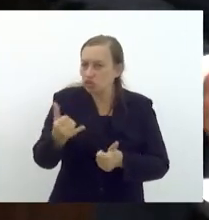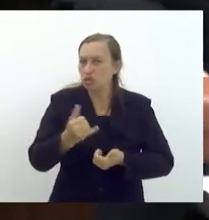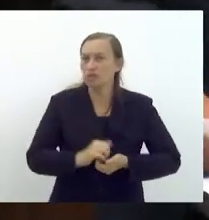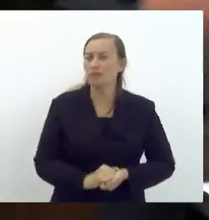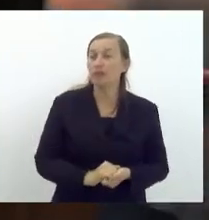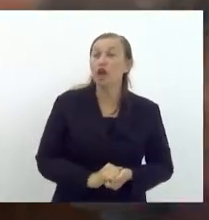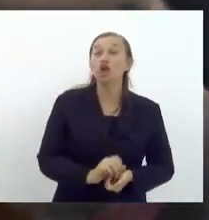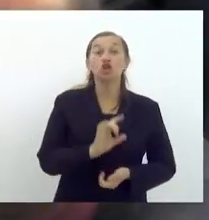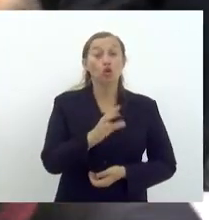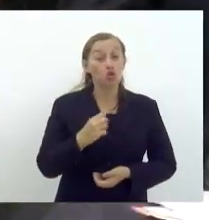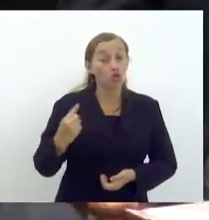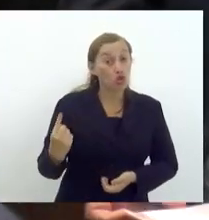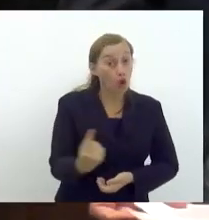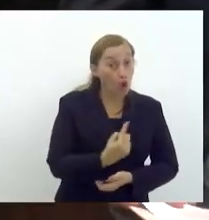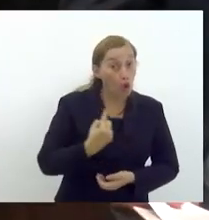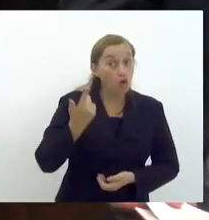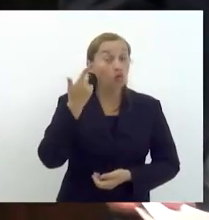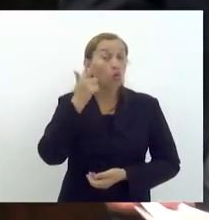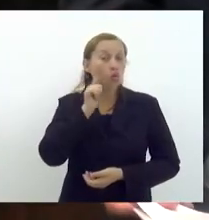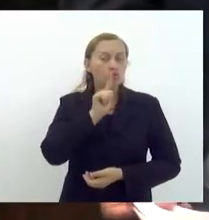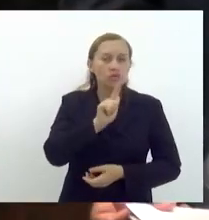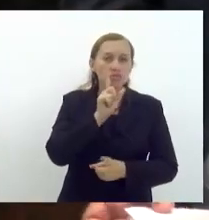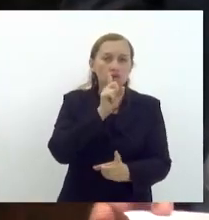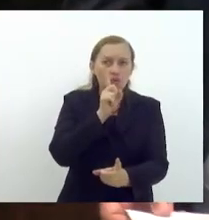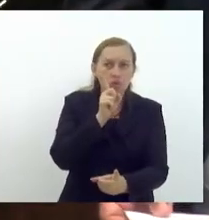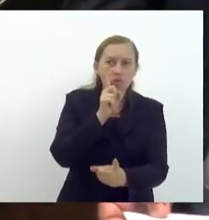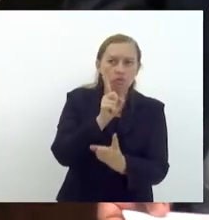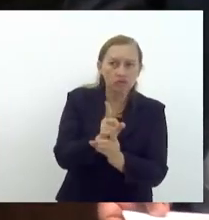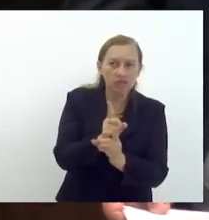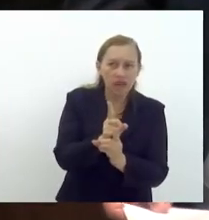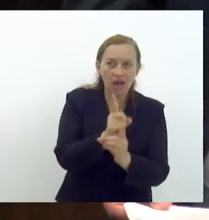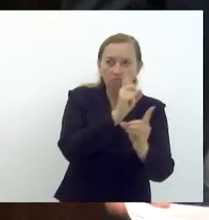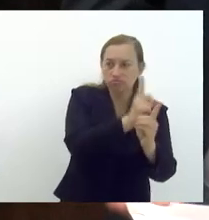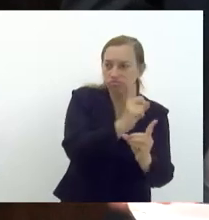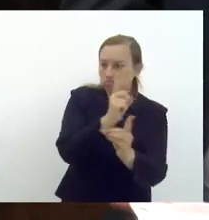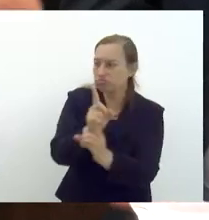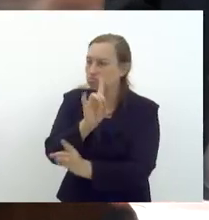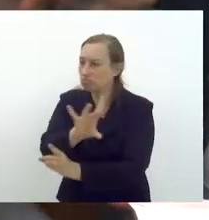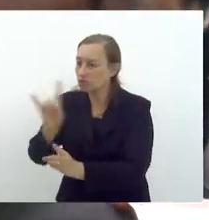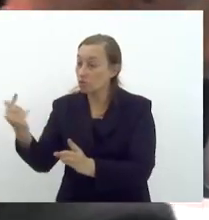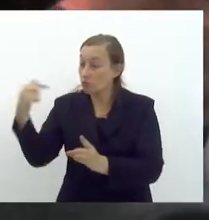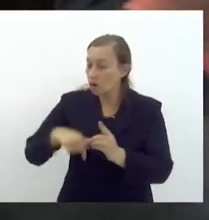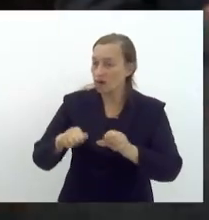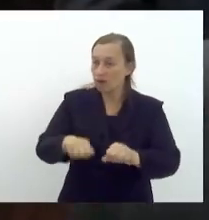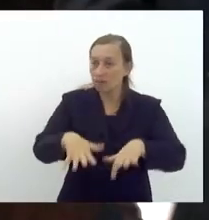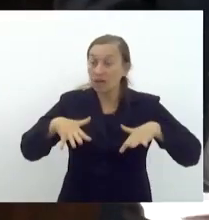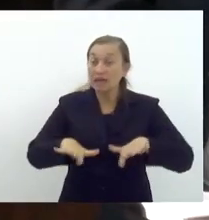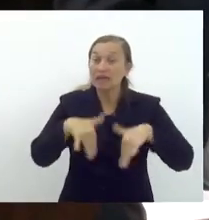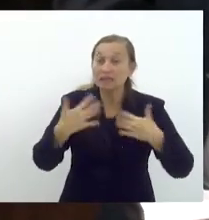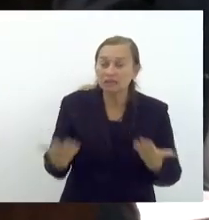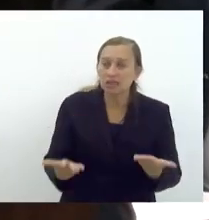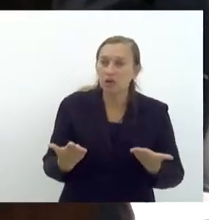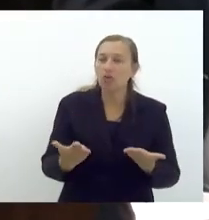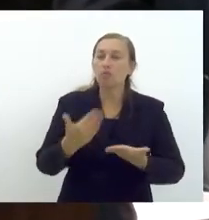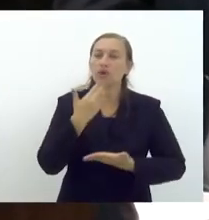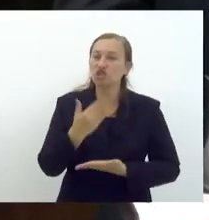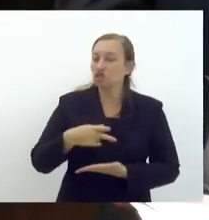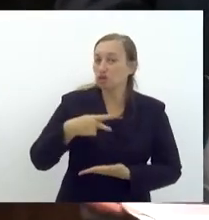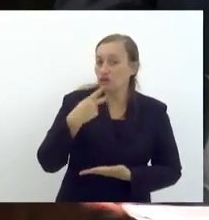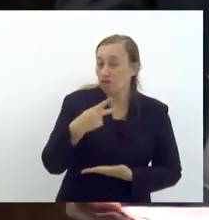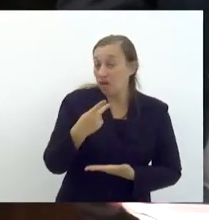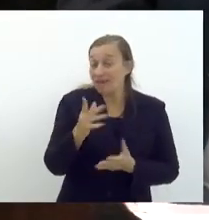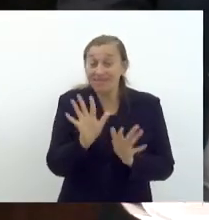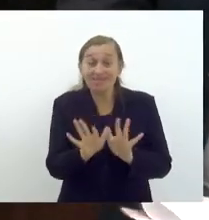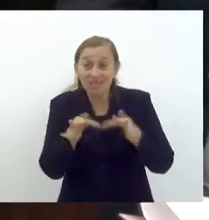só que nós só conseguimos nos encontrar com eles aqui em plenário então a ponderação que eu faço é muito simples